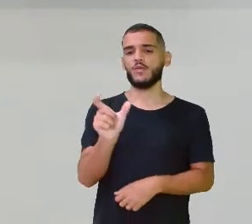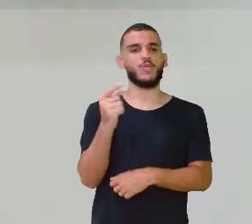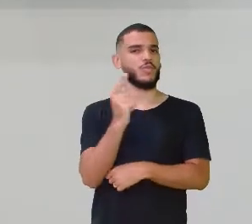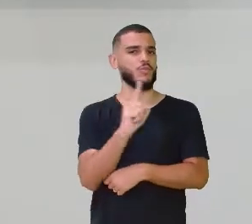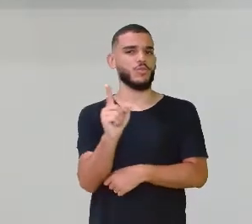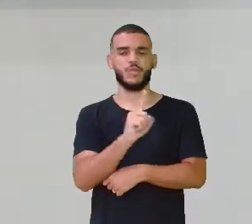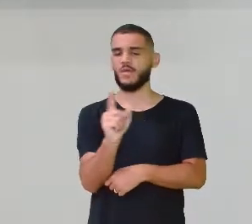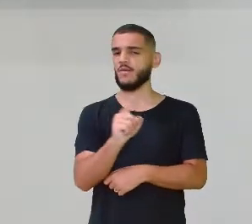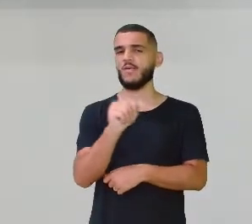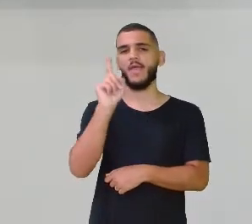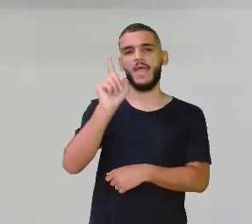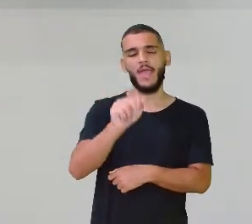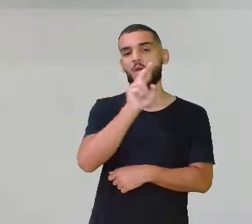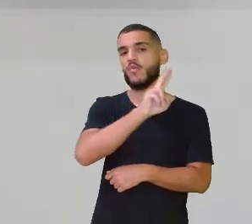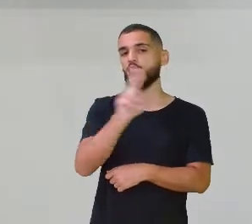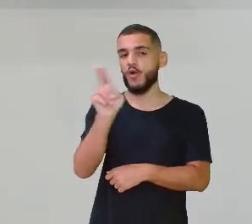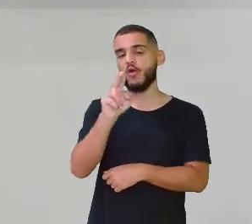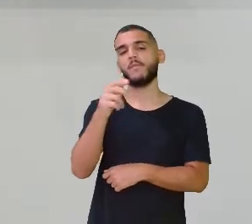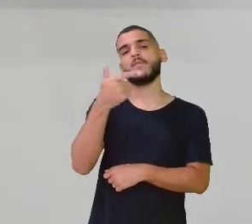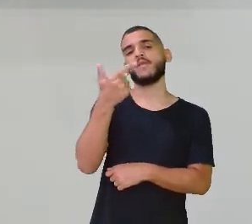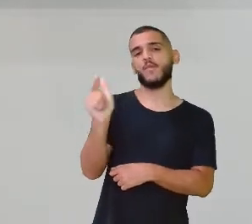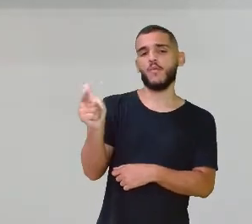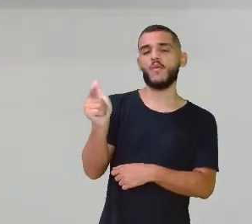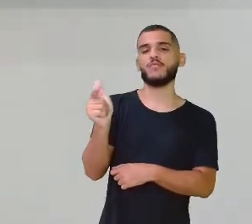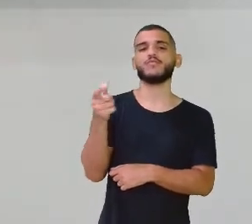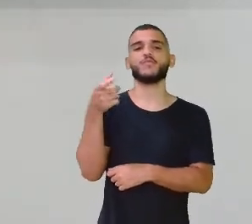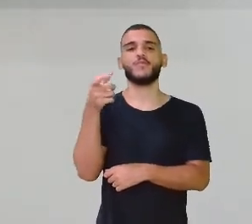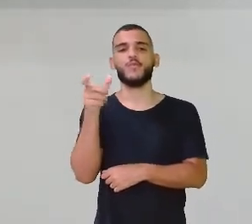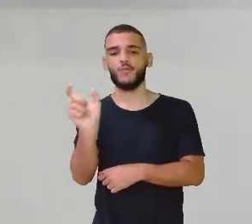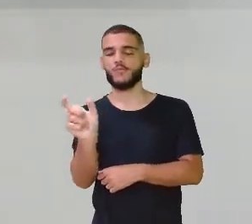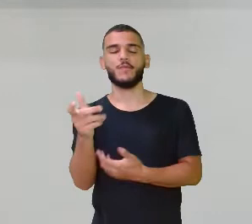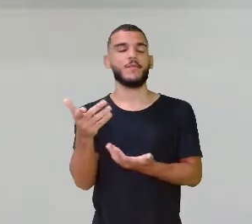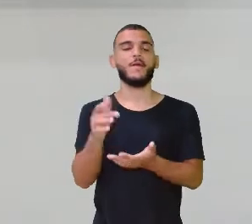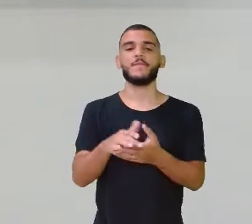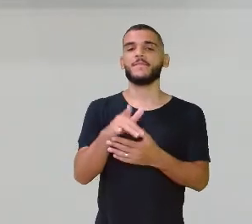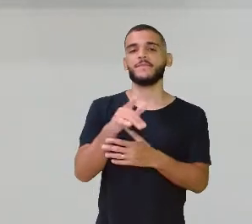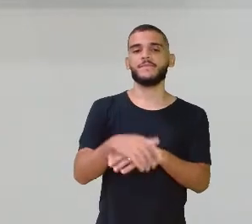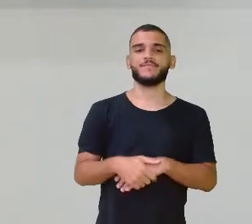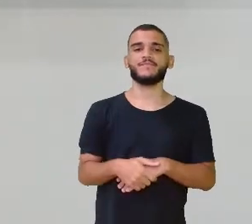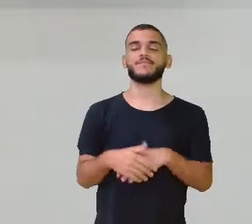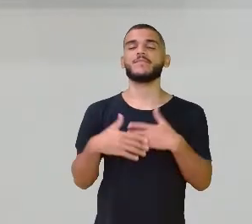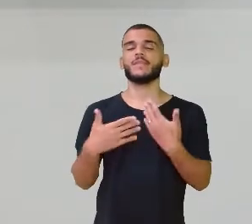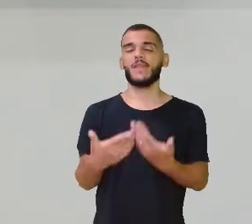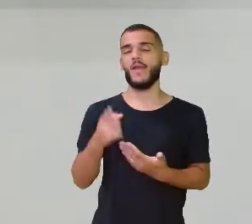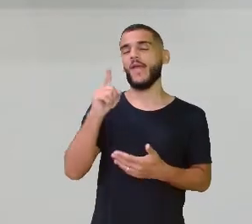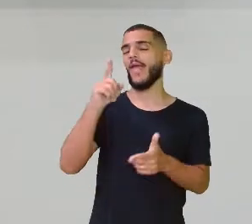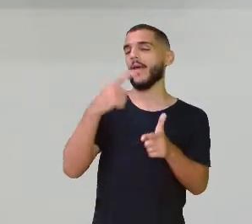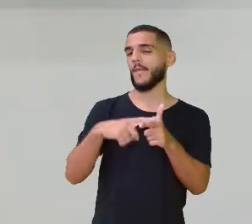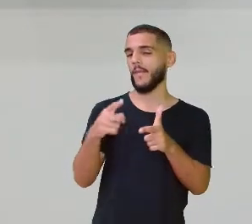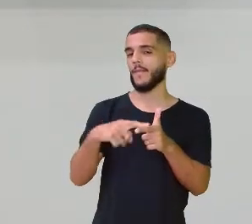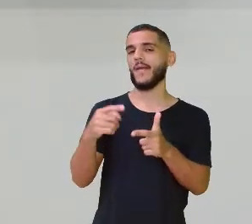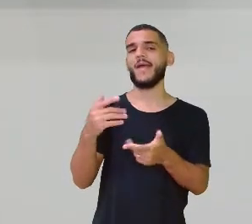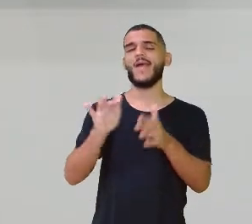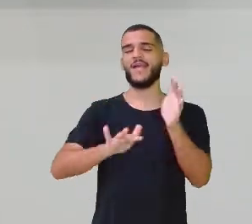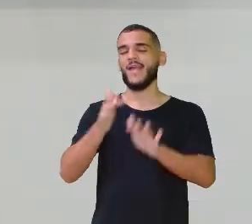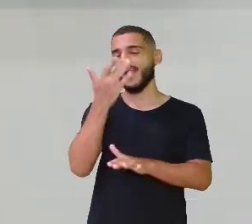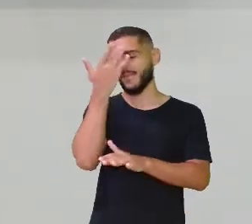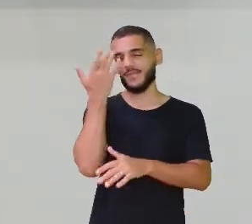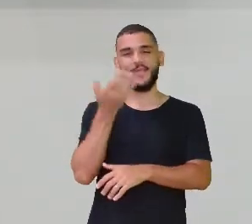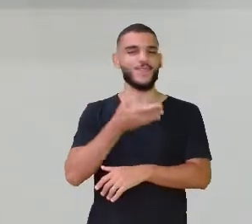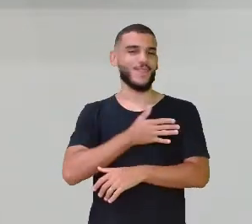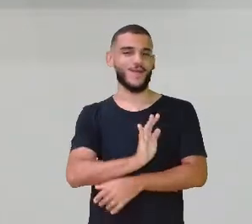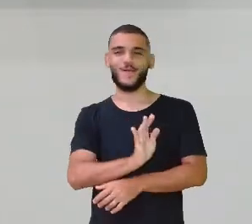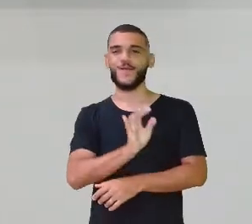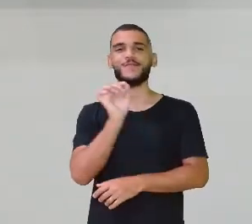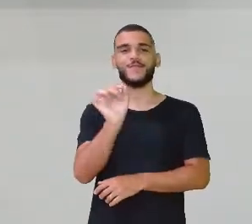tem que colocar o nome e o último sobrenome. Aí é que mora o problema, porque muitas pessoas não gostam